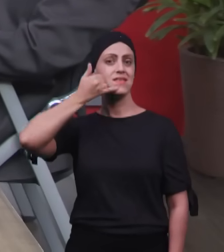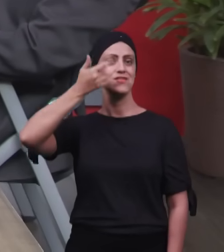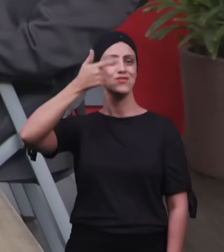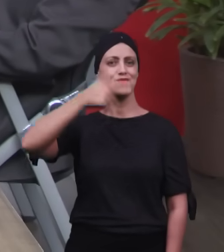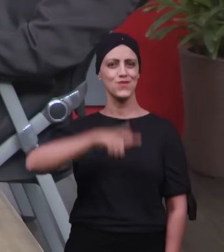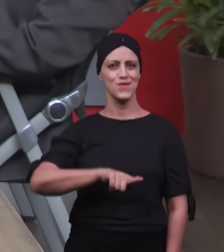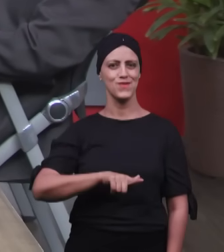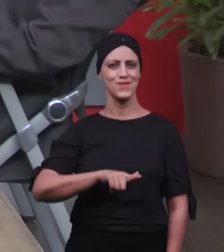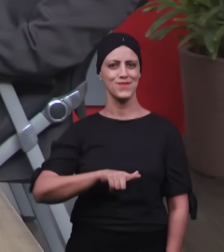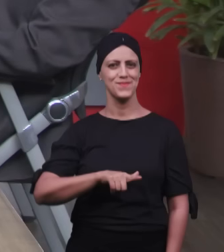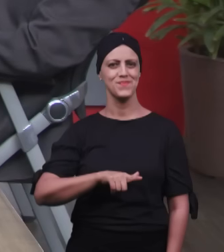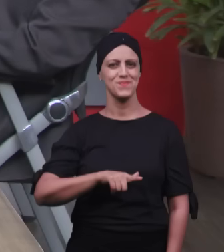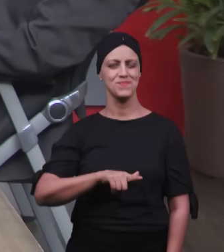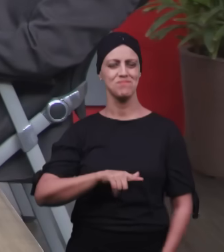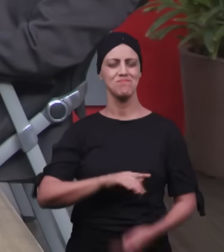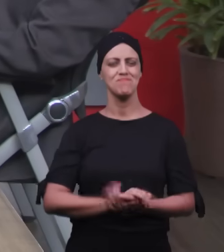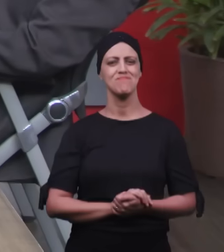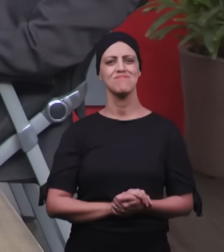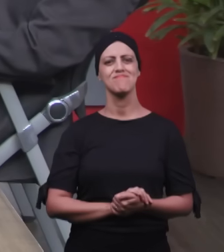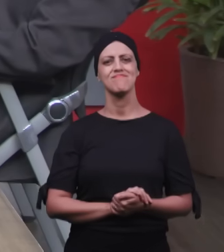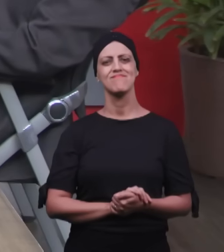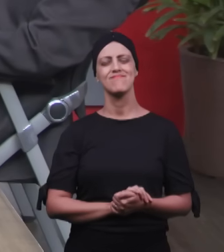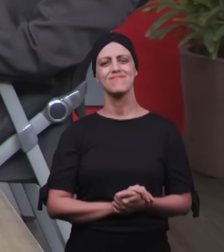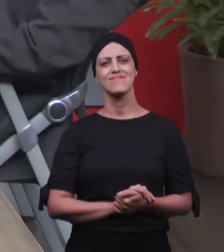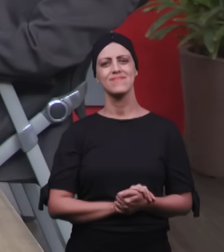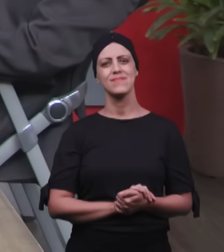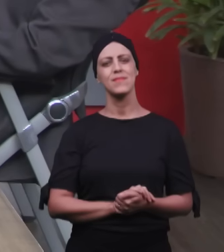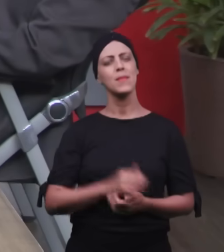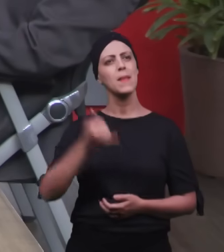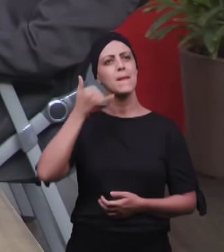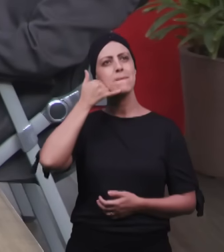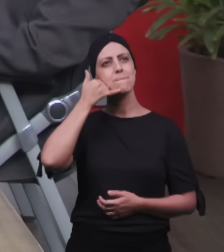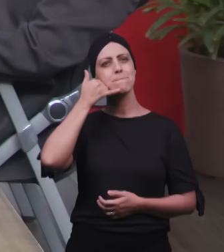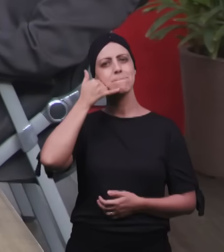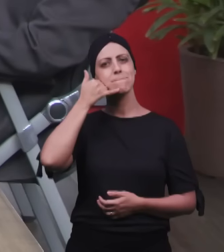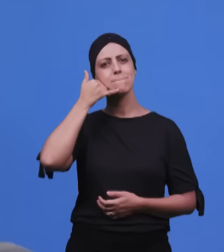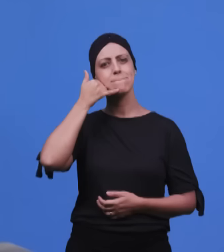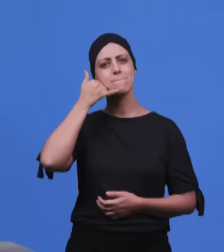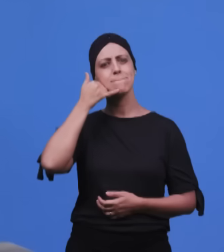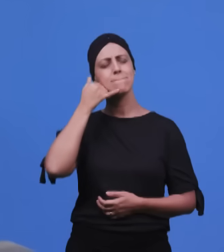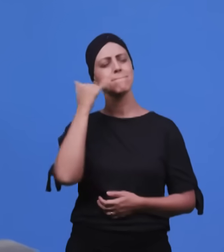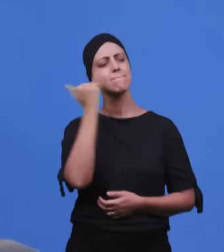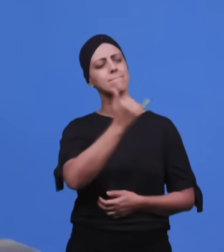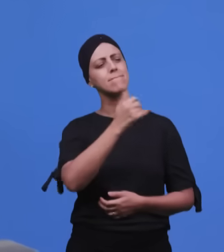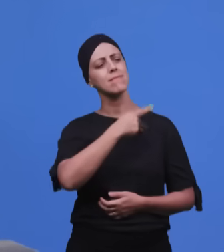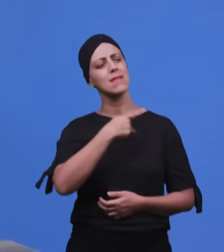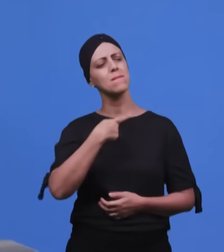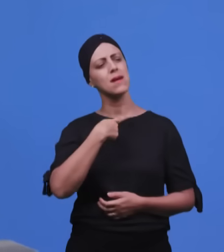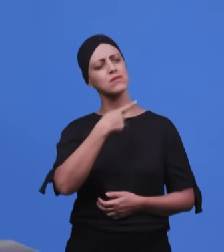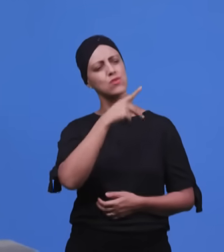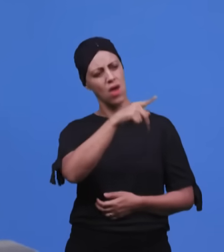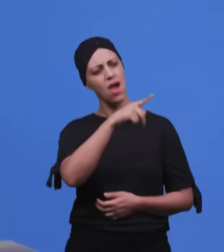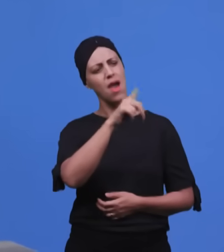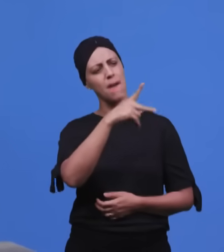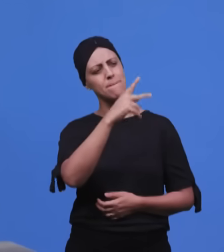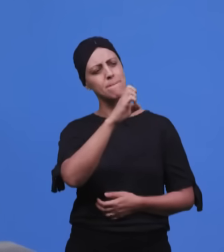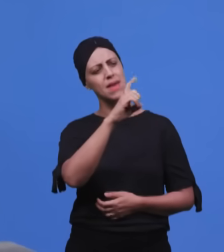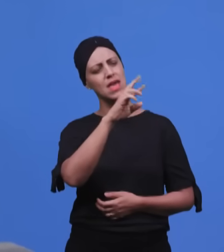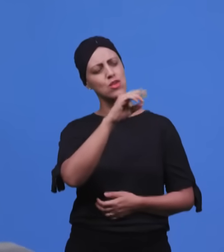ligou de novo Num plantão dele numa escala dele não plantar o meu ele ligou aí falou pastor